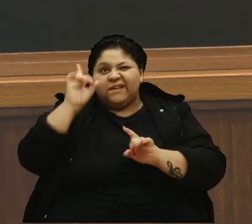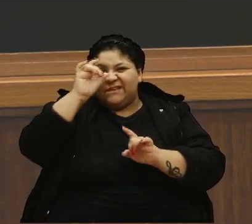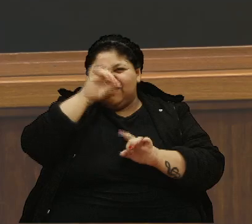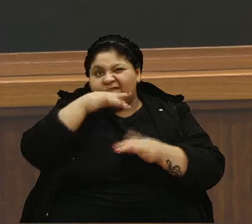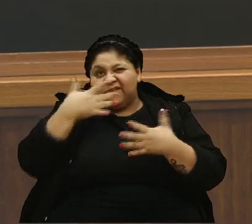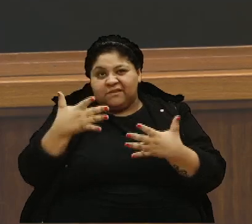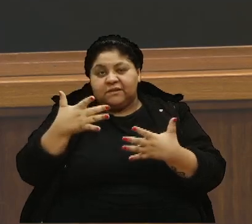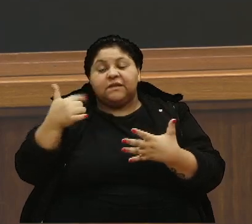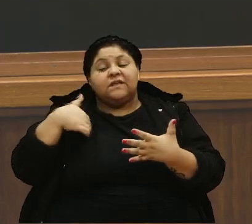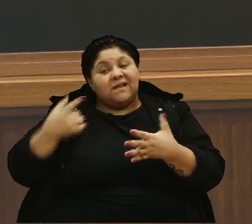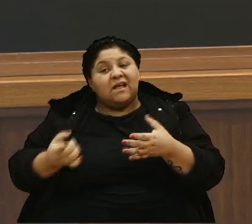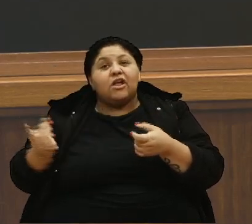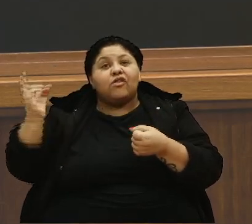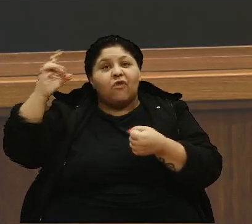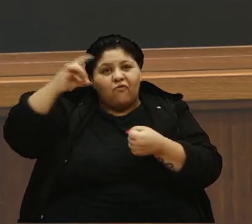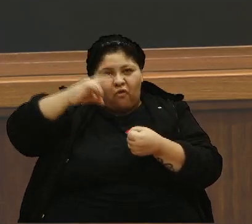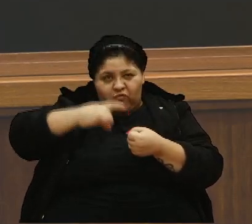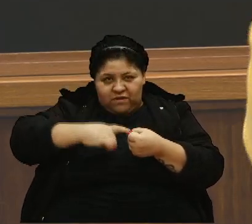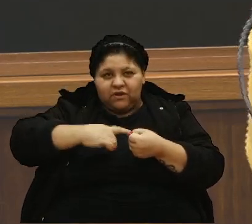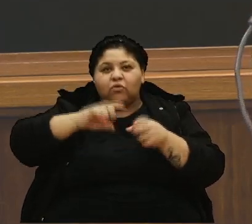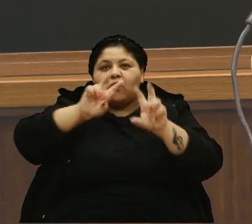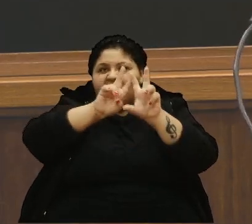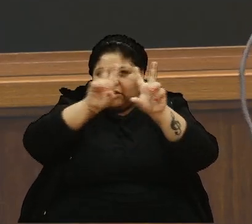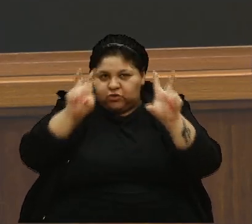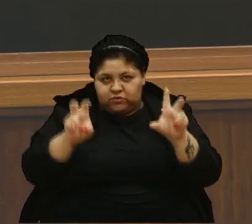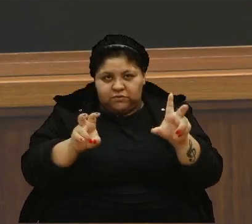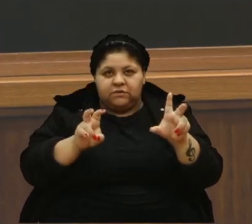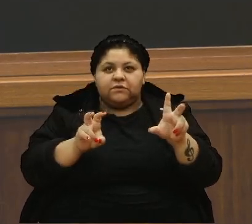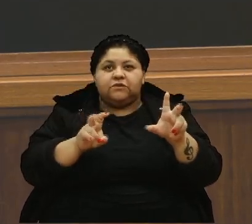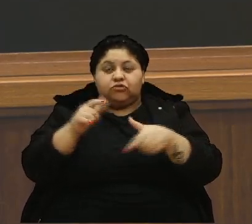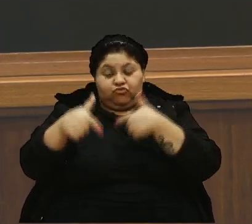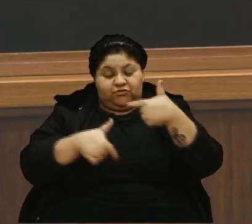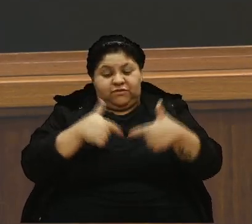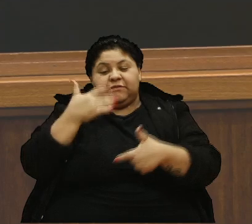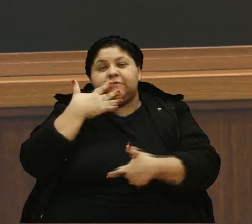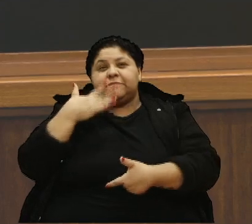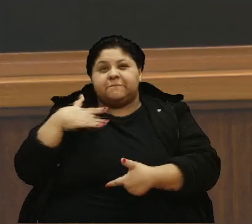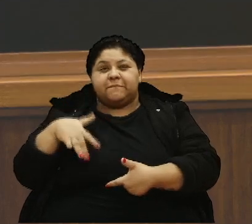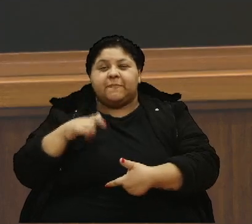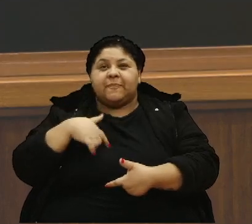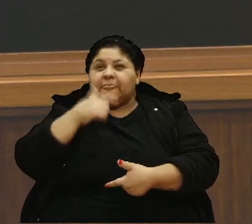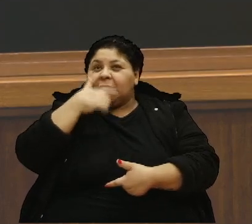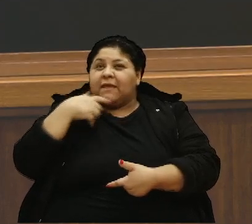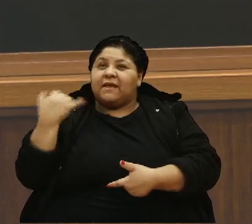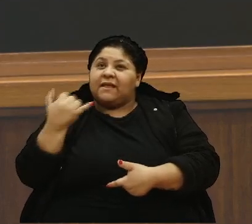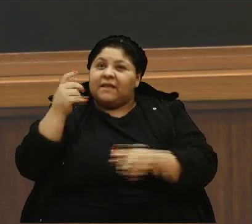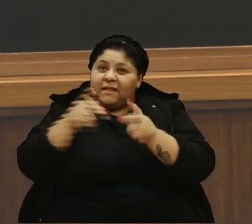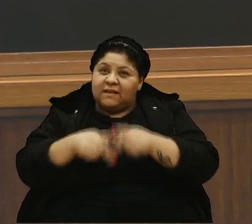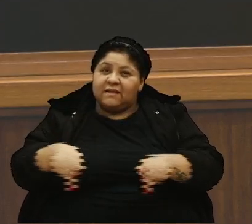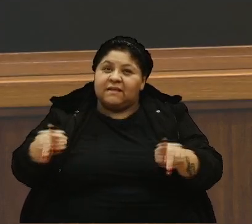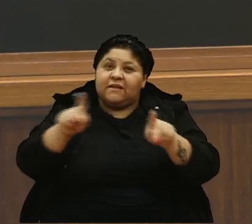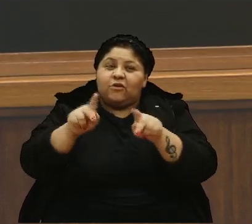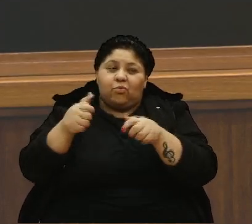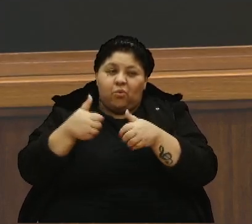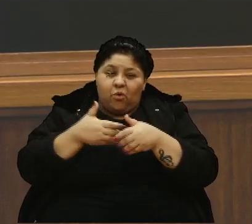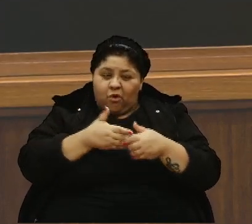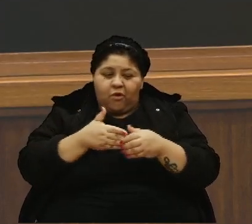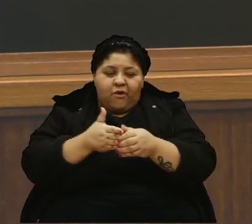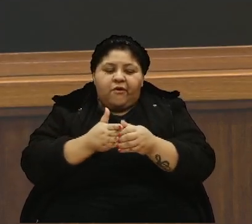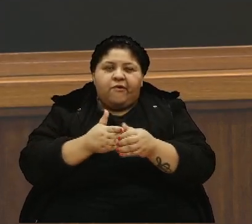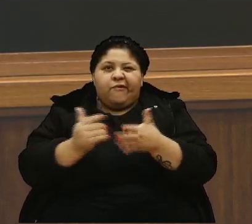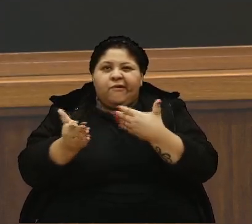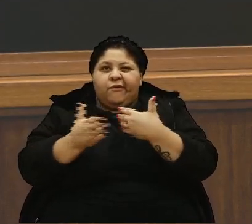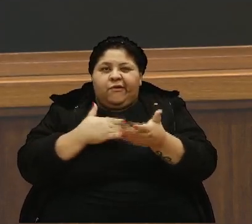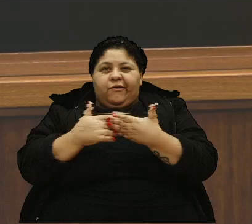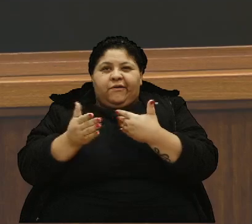E, então, retornando à questão do trabalho infantil, eu só acho importante que a população que esteja nos acompanhando, qualquer